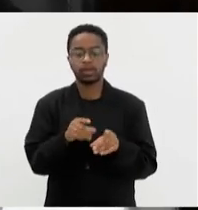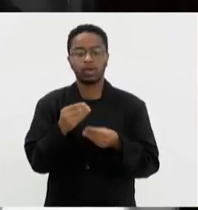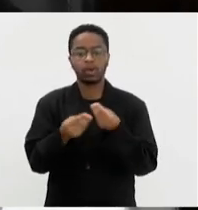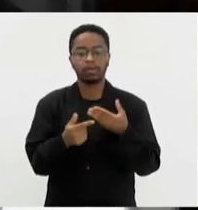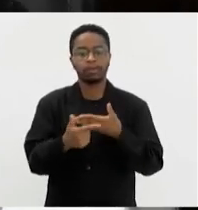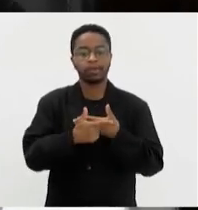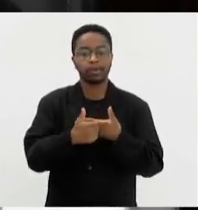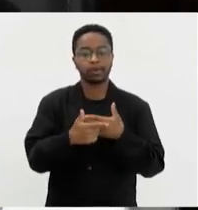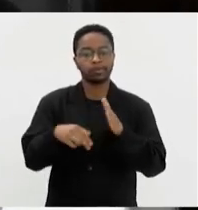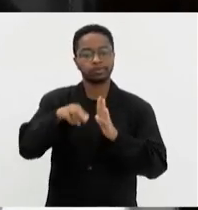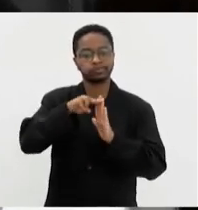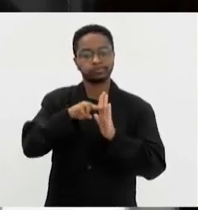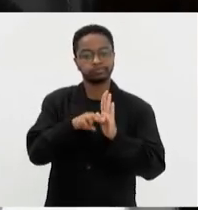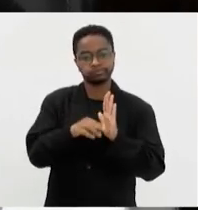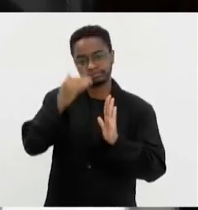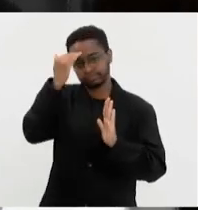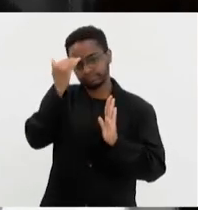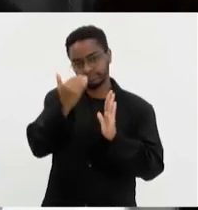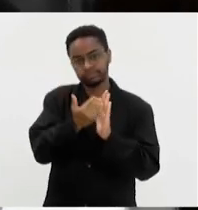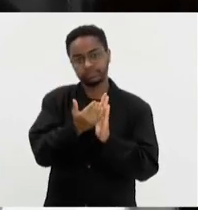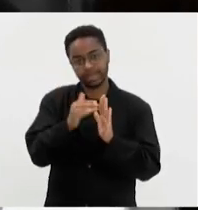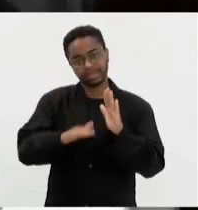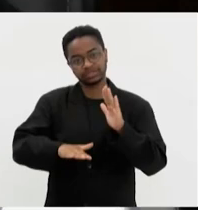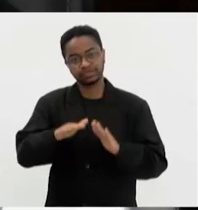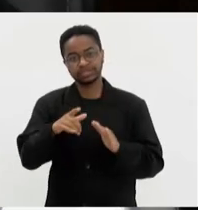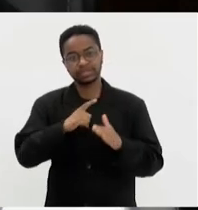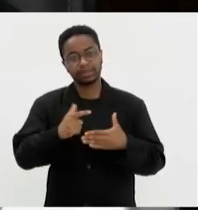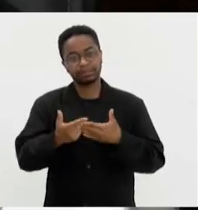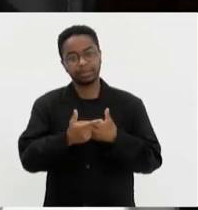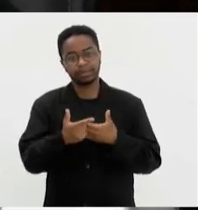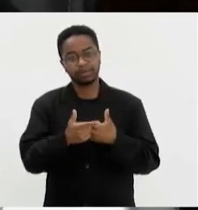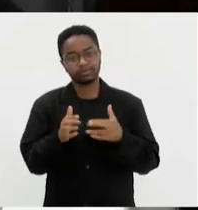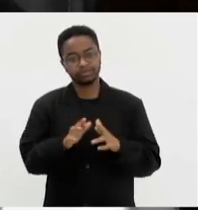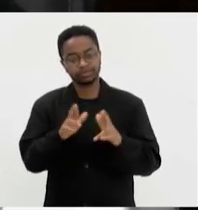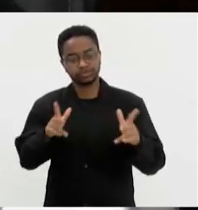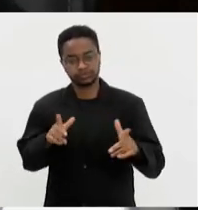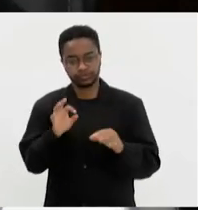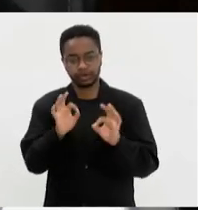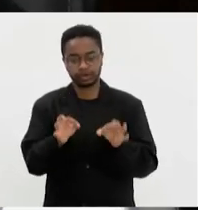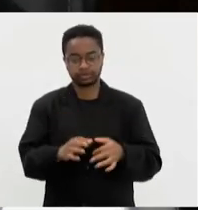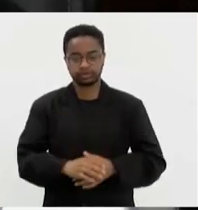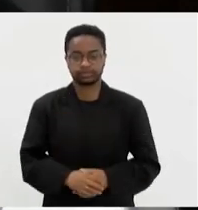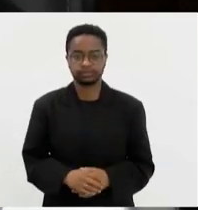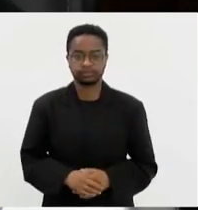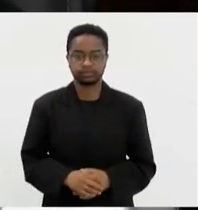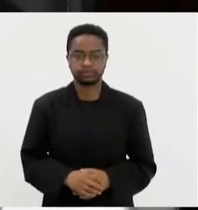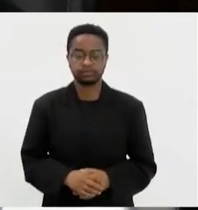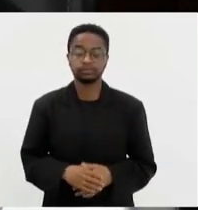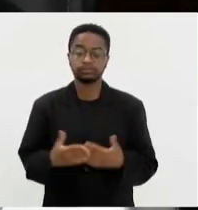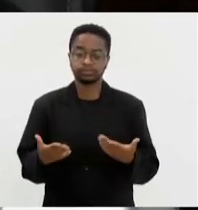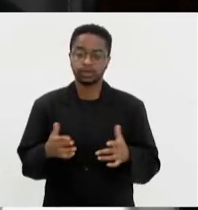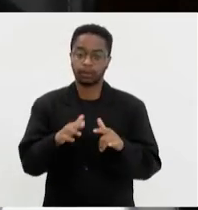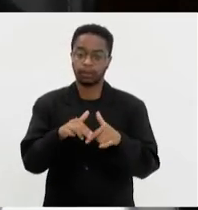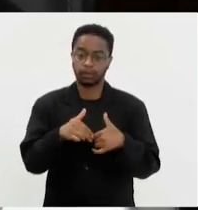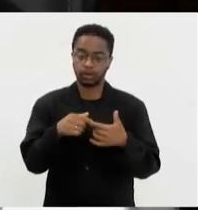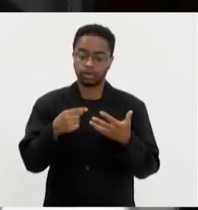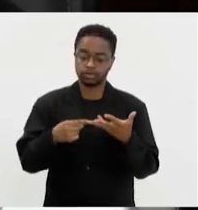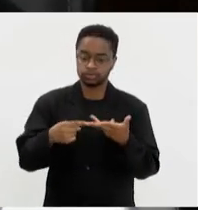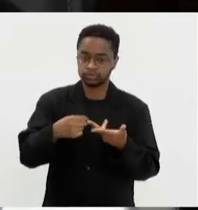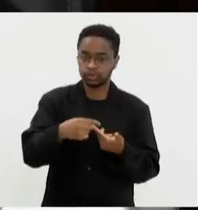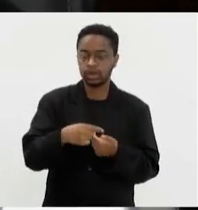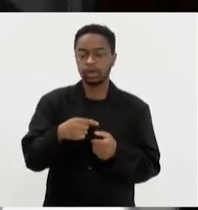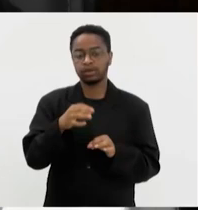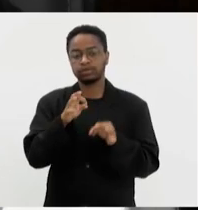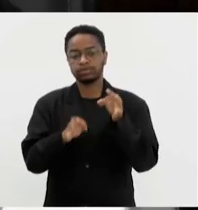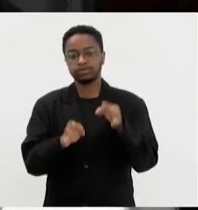normativa que são algumas vezes algumas funções anômalas né E por por todas essas razões a justiça